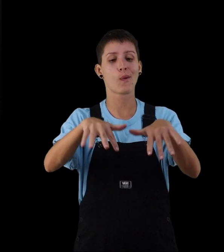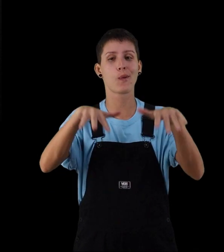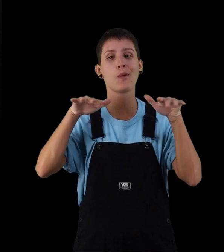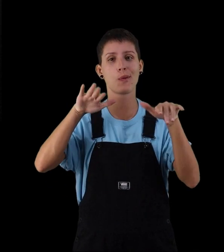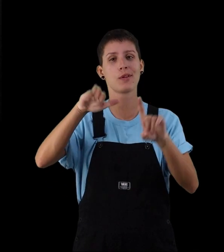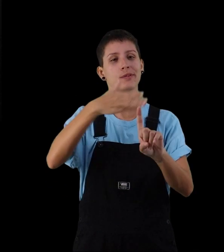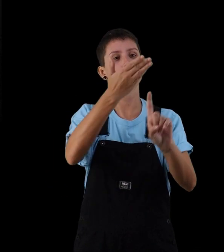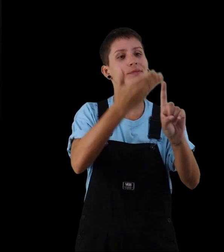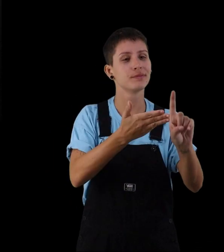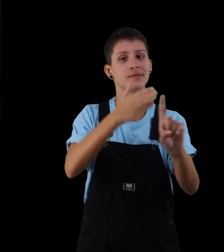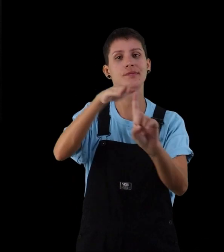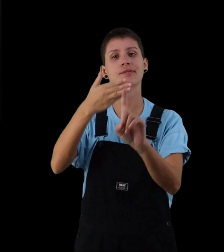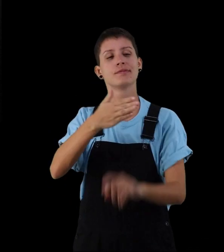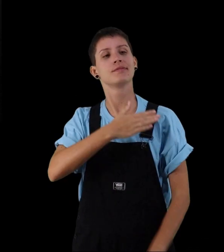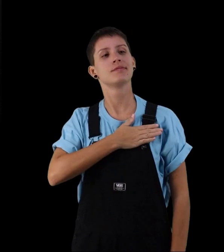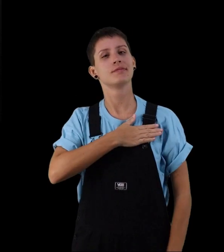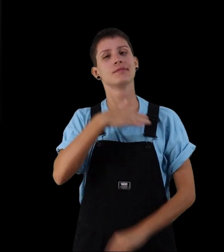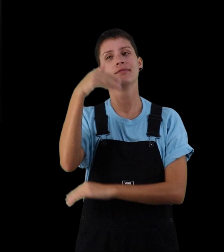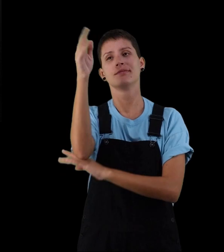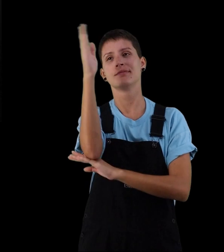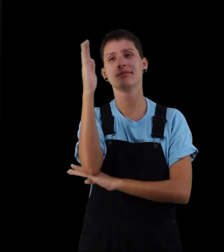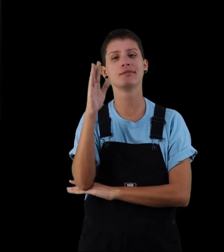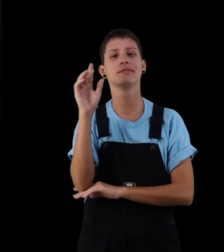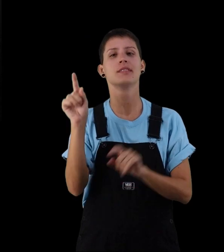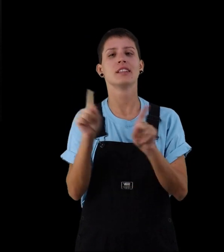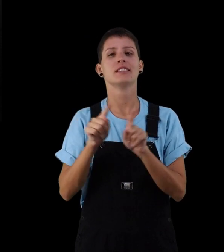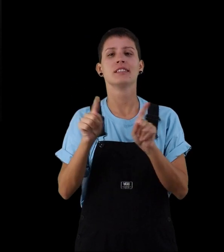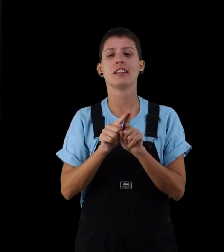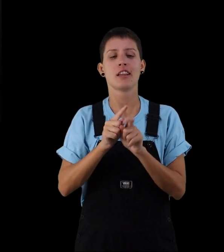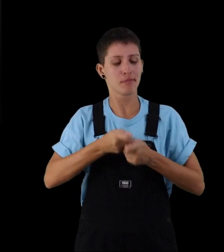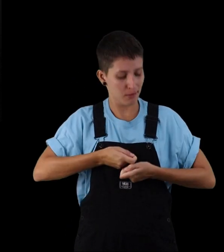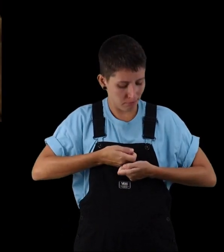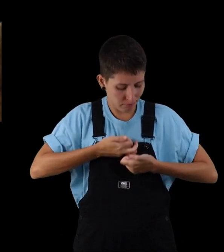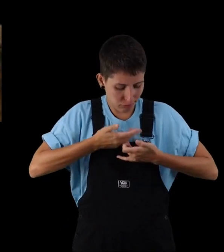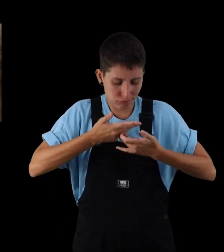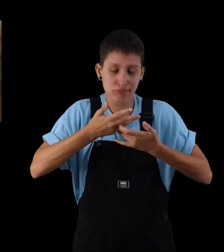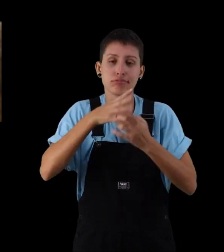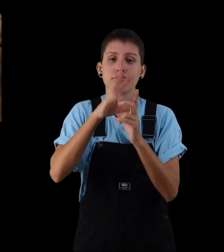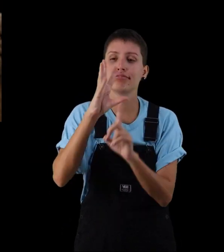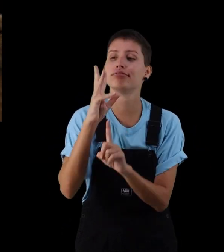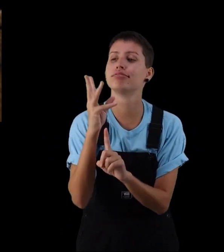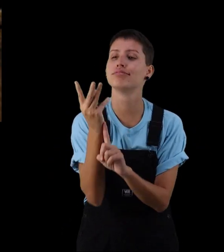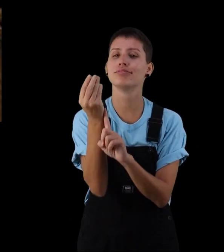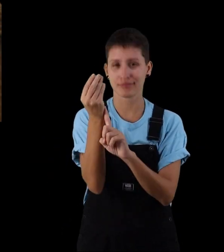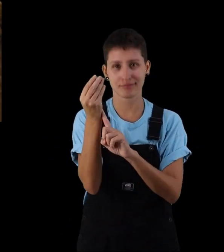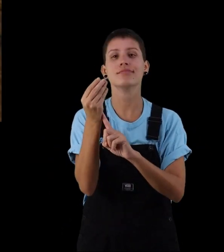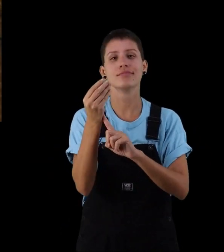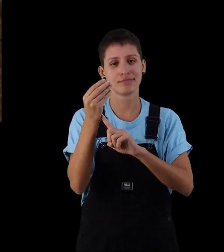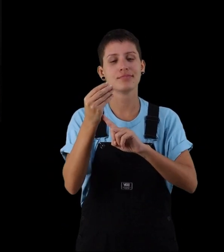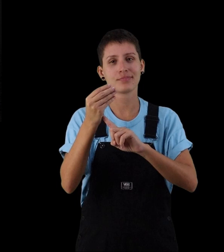de cerimônia, de homenagens à pátria e declamação de poesia. Agulha e linha passam no